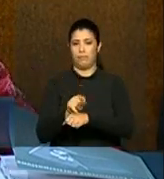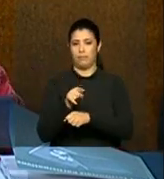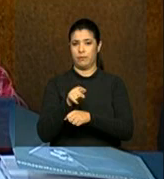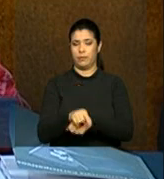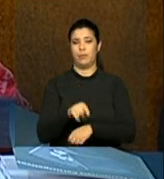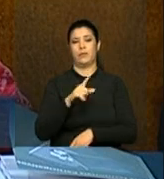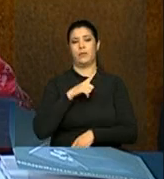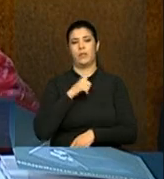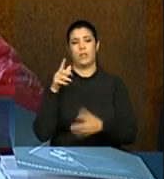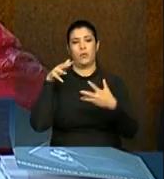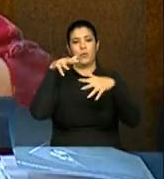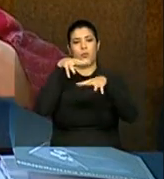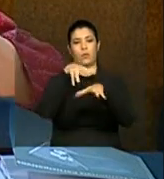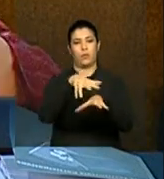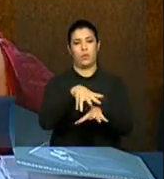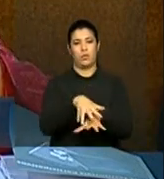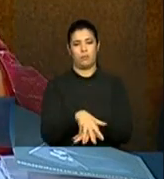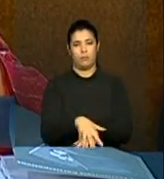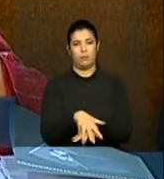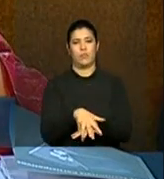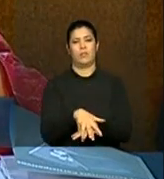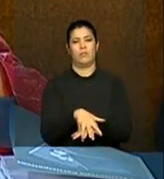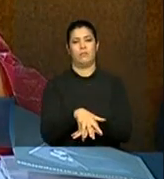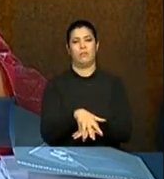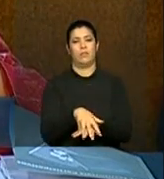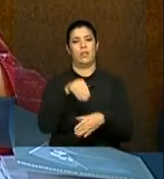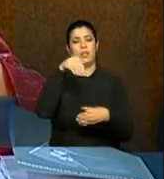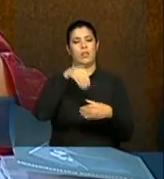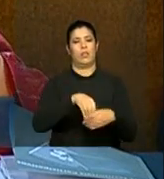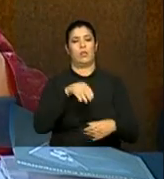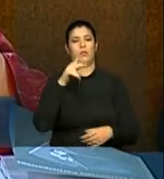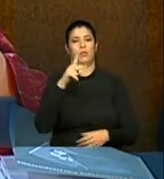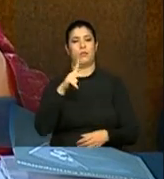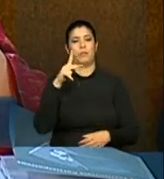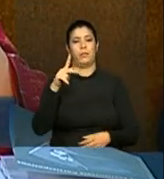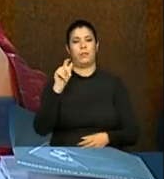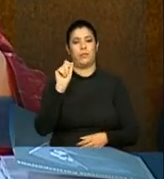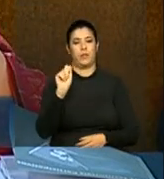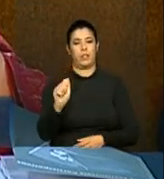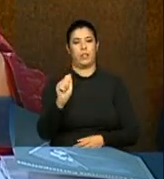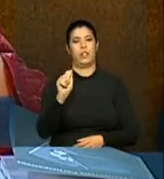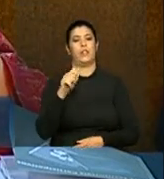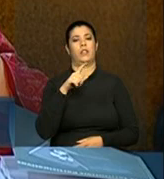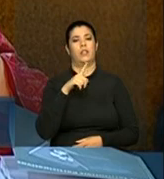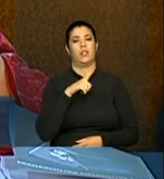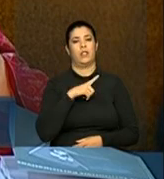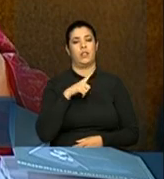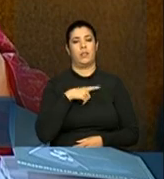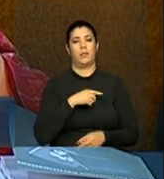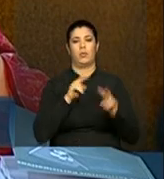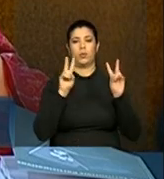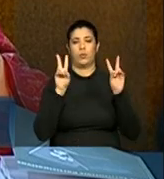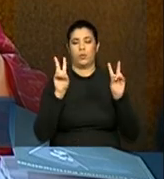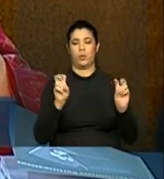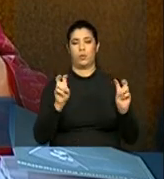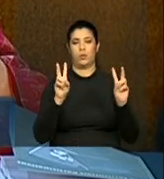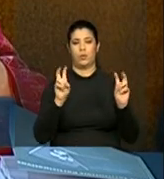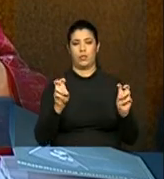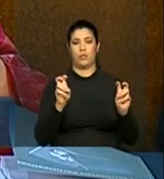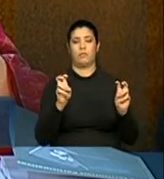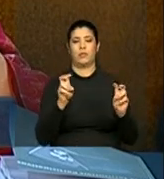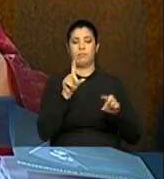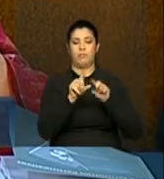a inclusão do nos PPAs das agendas transversais, das agendas